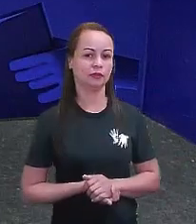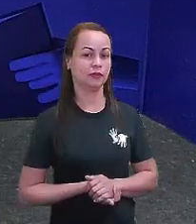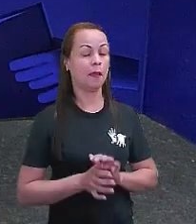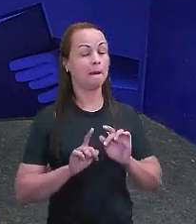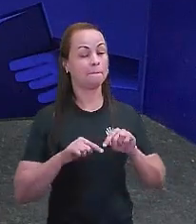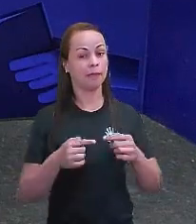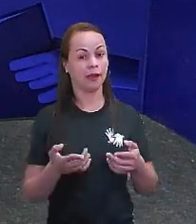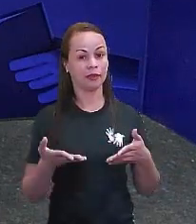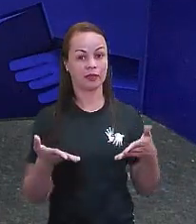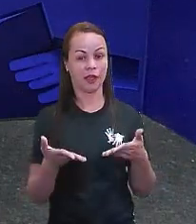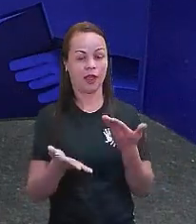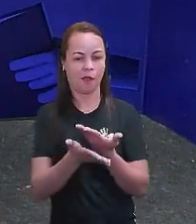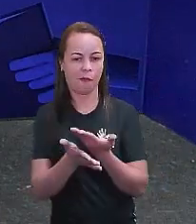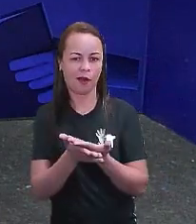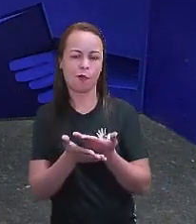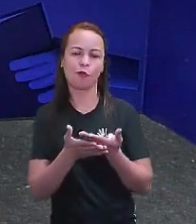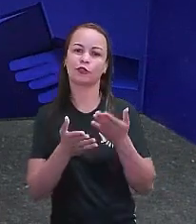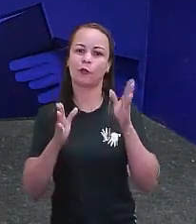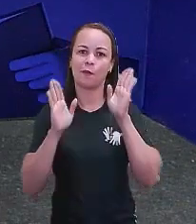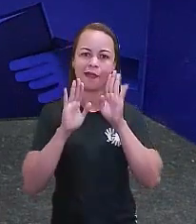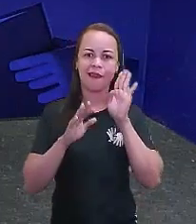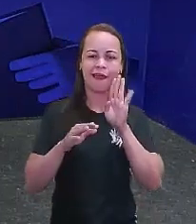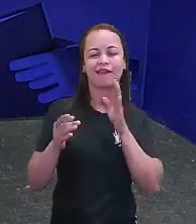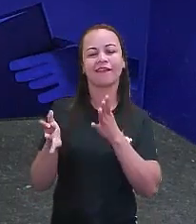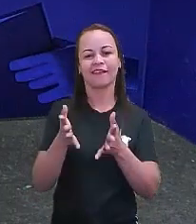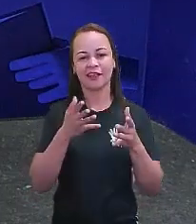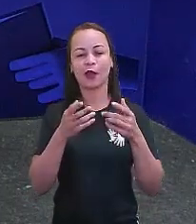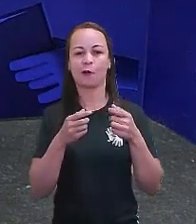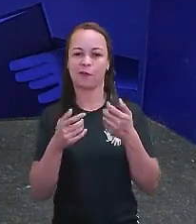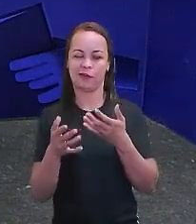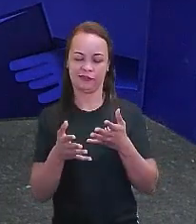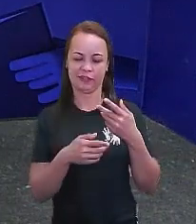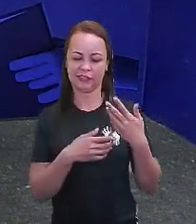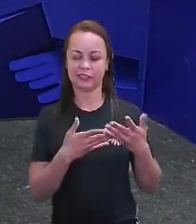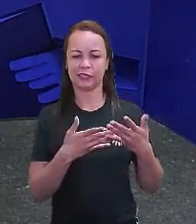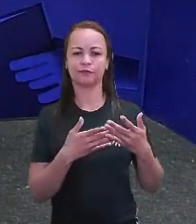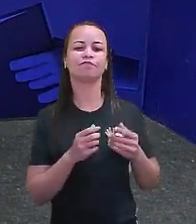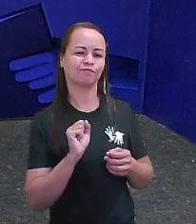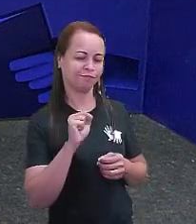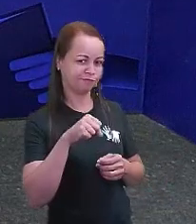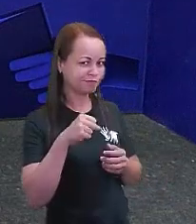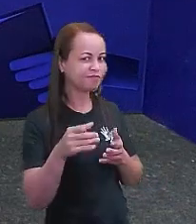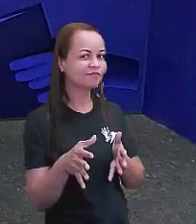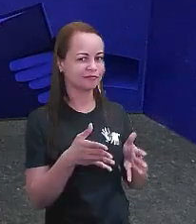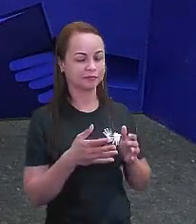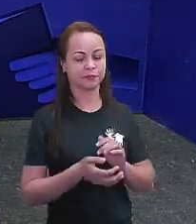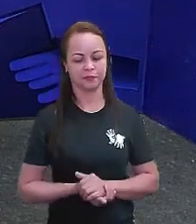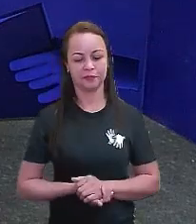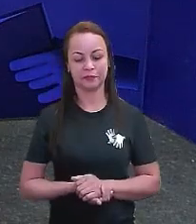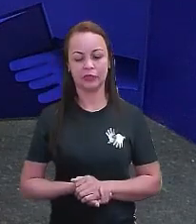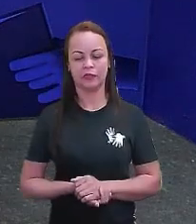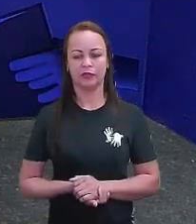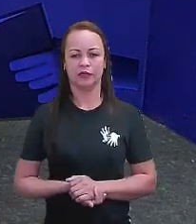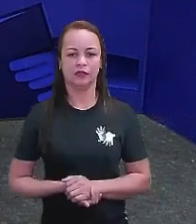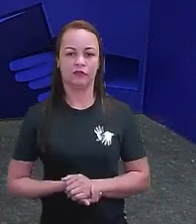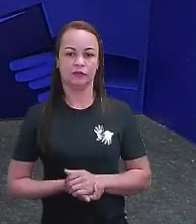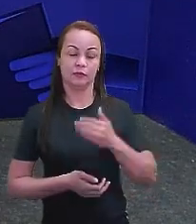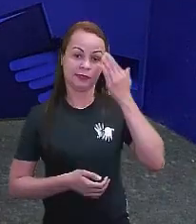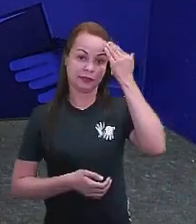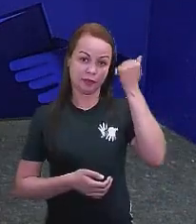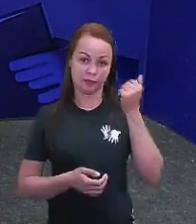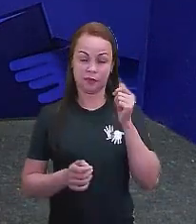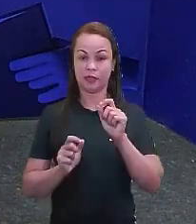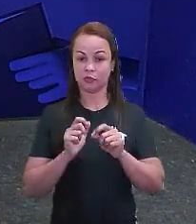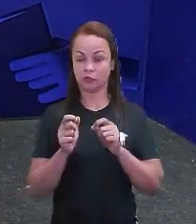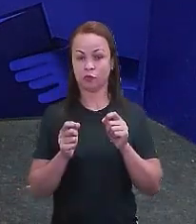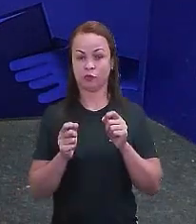aula é tão divertida, tão legal que eu resolvi trazer ela. Isso aí, tem que trazer mesmo. Então vamos lá, vamos saber sobre o que a gente